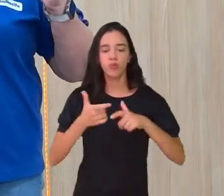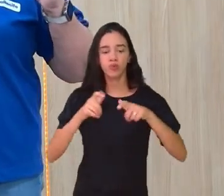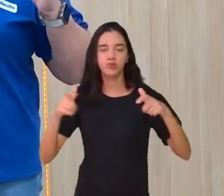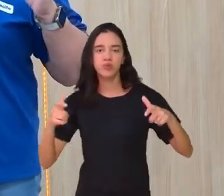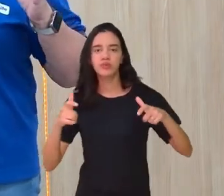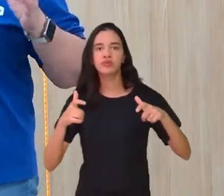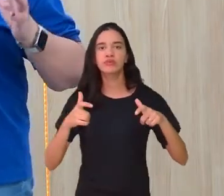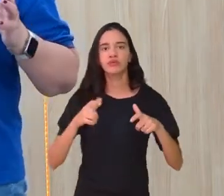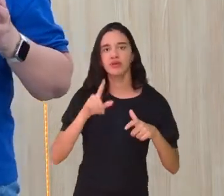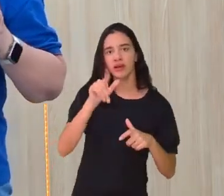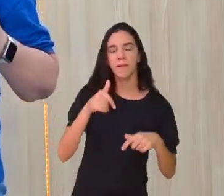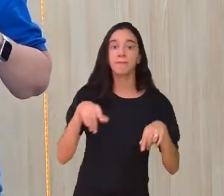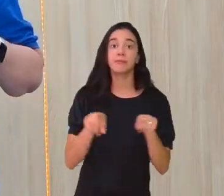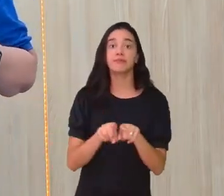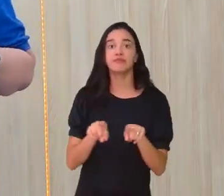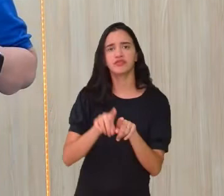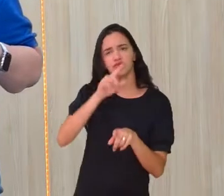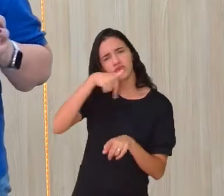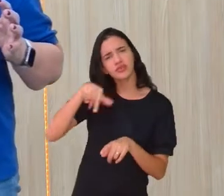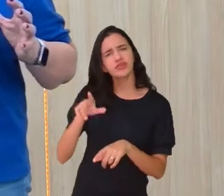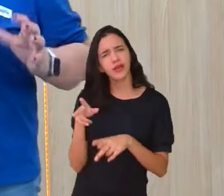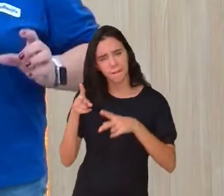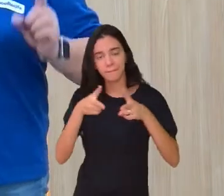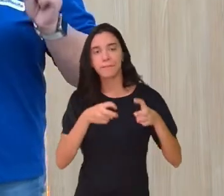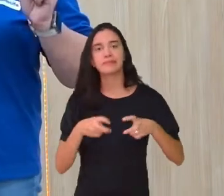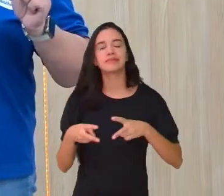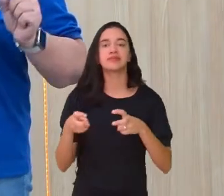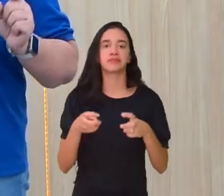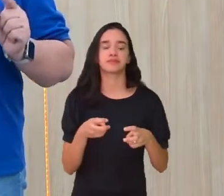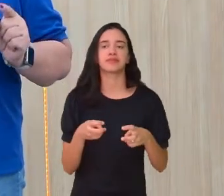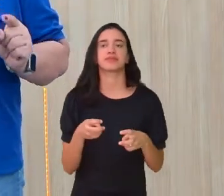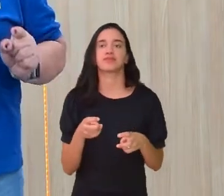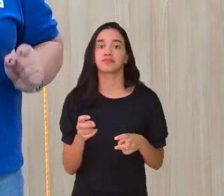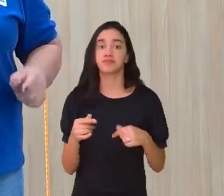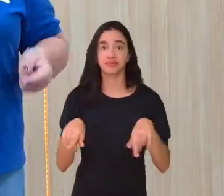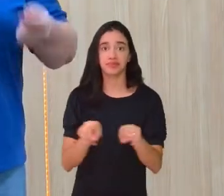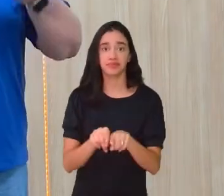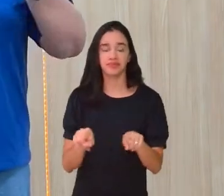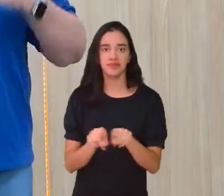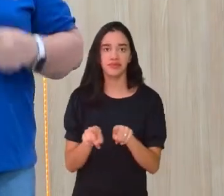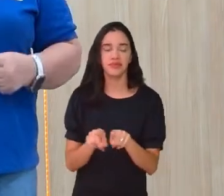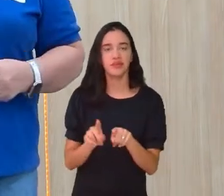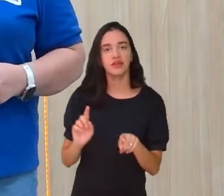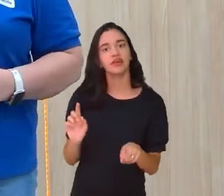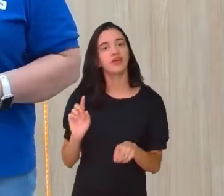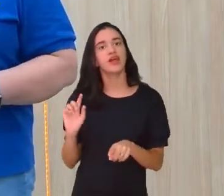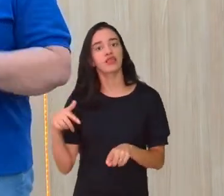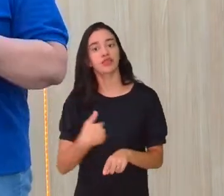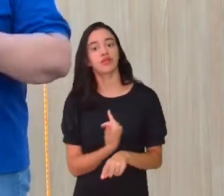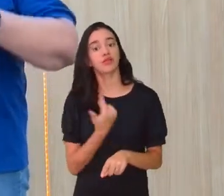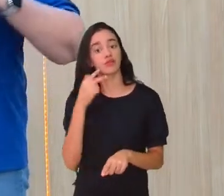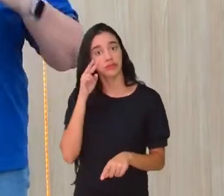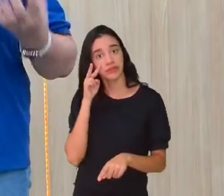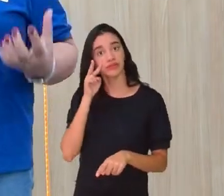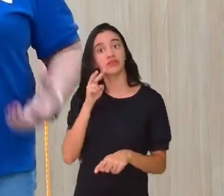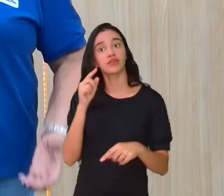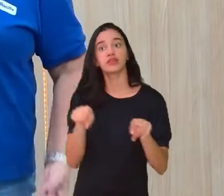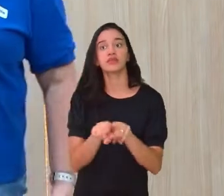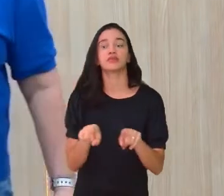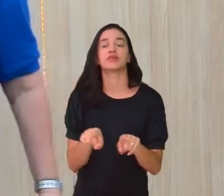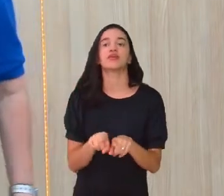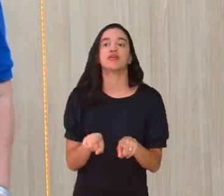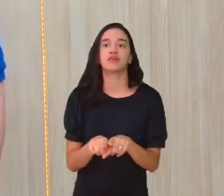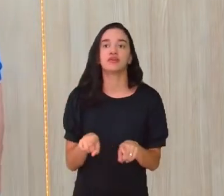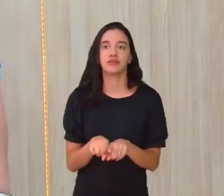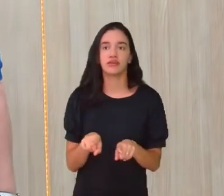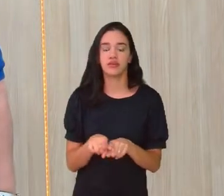aí de volume, então vocês devem estar percebendo. E aí a gente vai ver também outros, né? Além de inflar, a gente